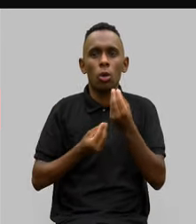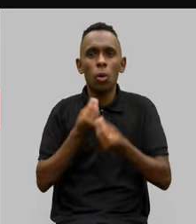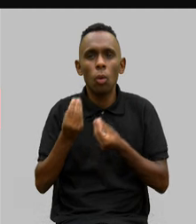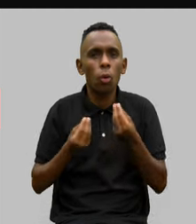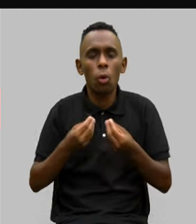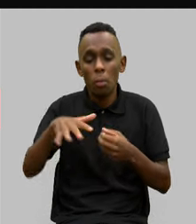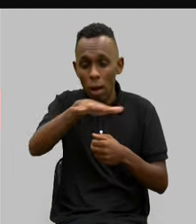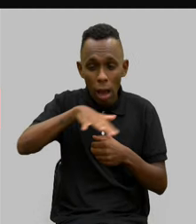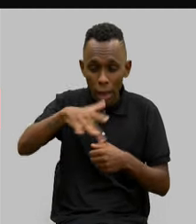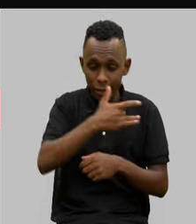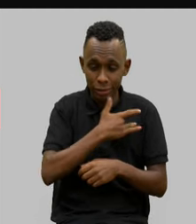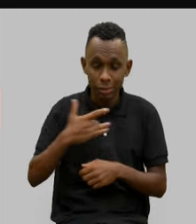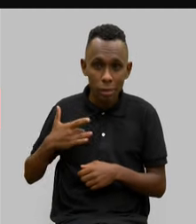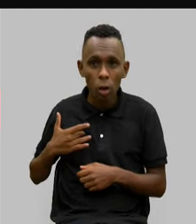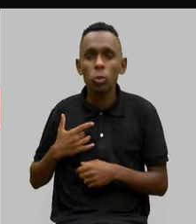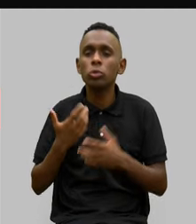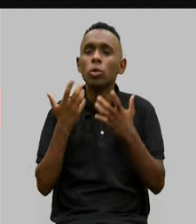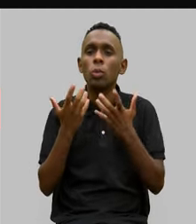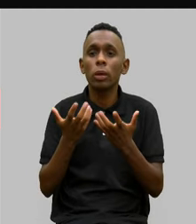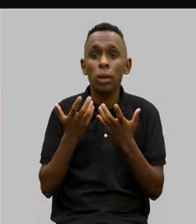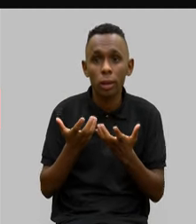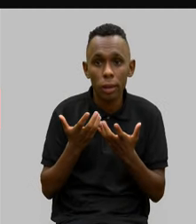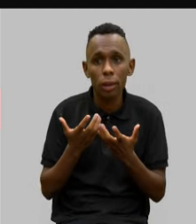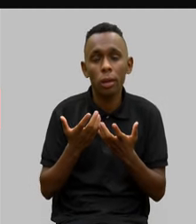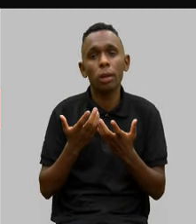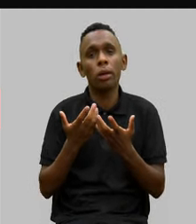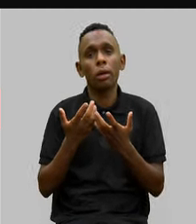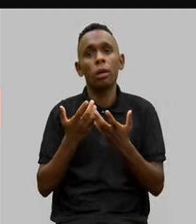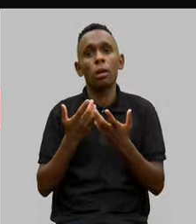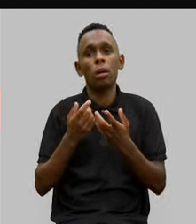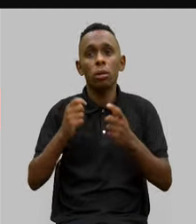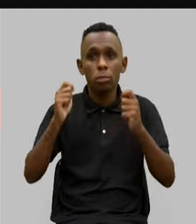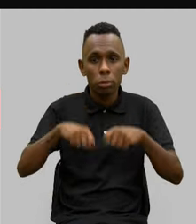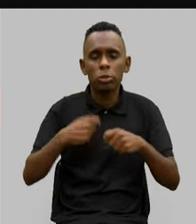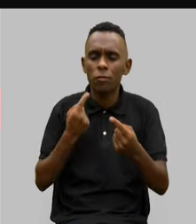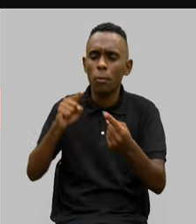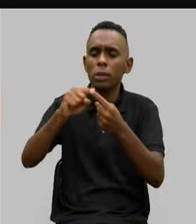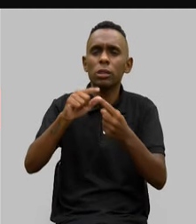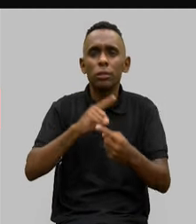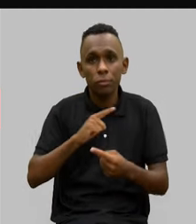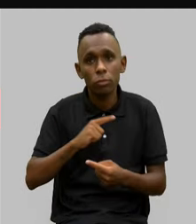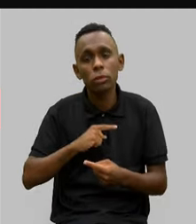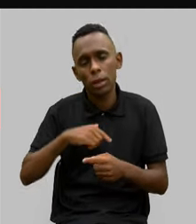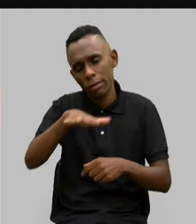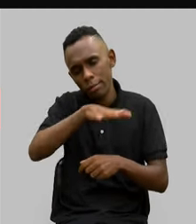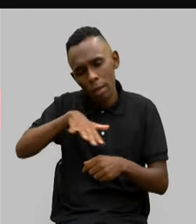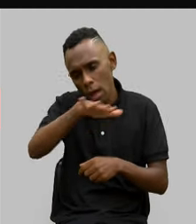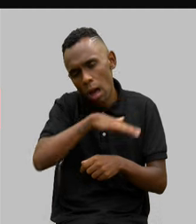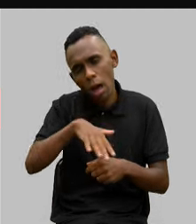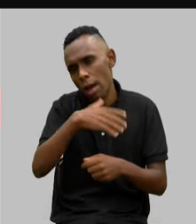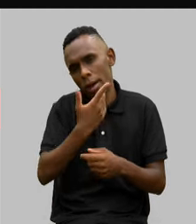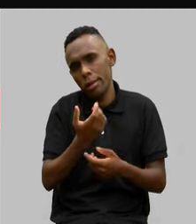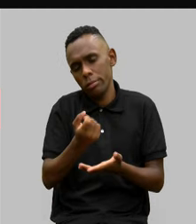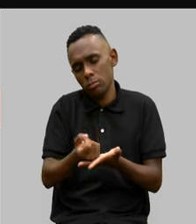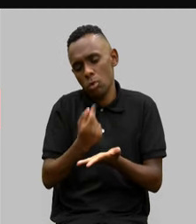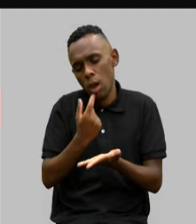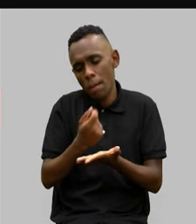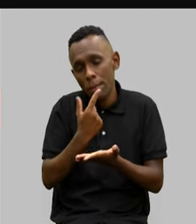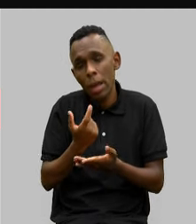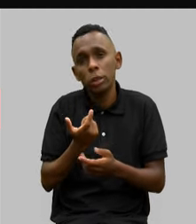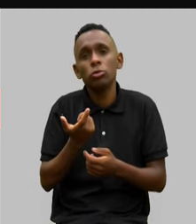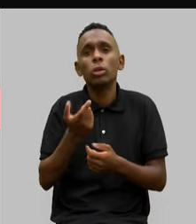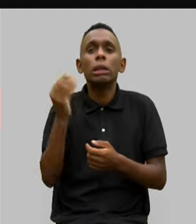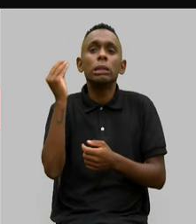saúde eu gostaria que que ira servisse para algum fim ainda medicamentoso né então a minha ideia era tentar